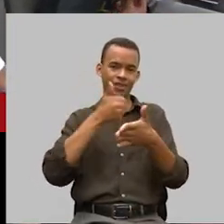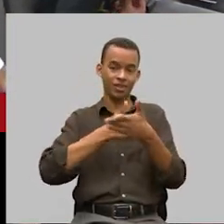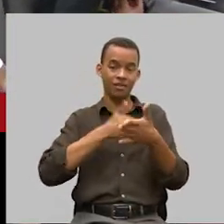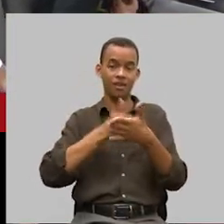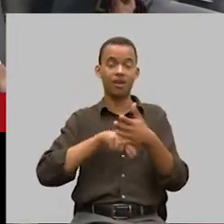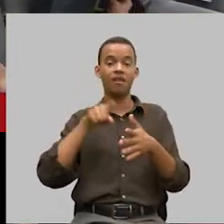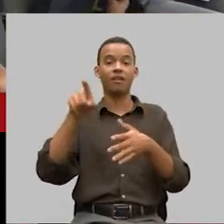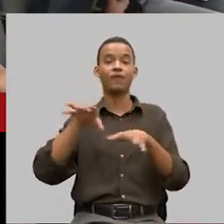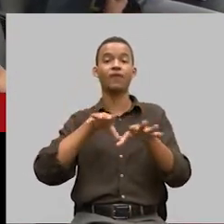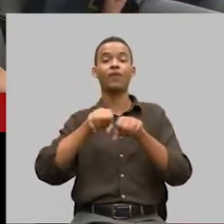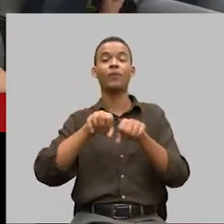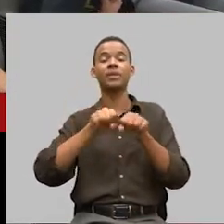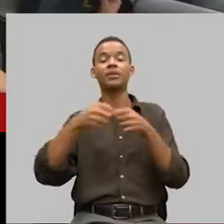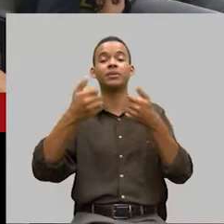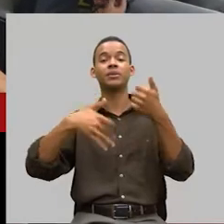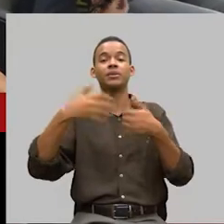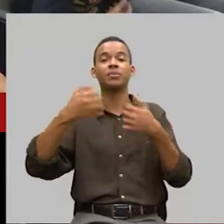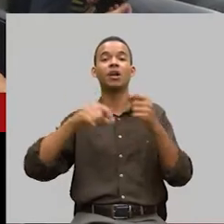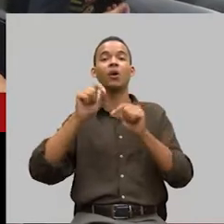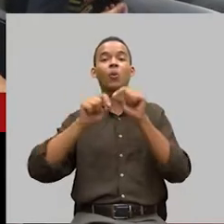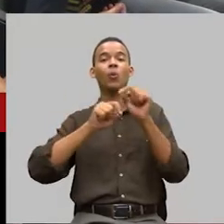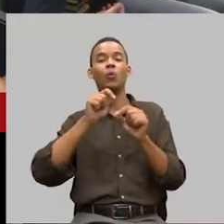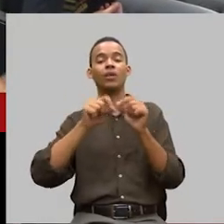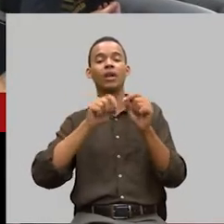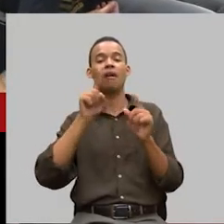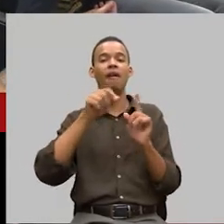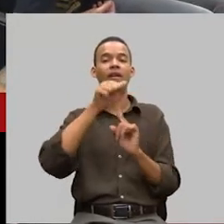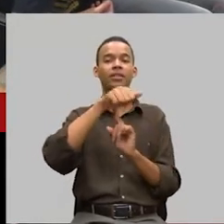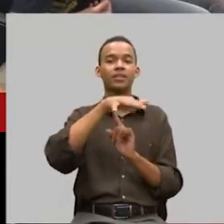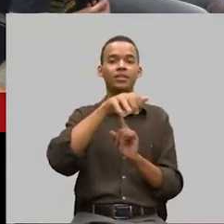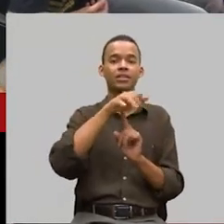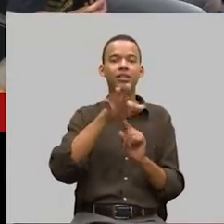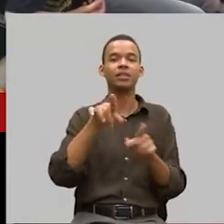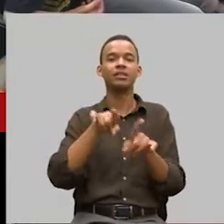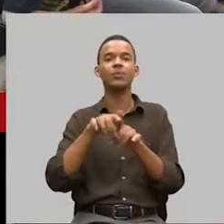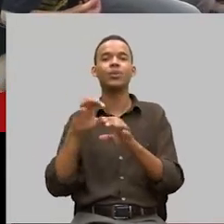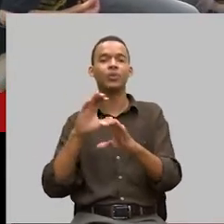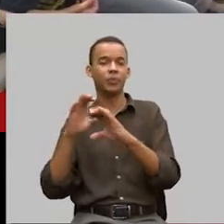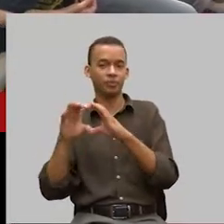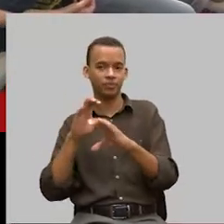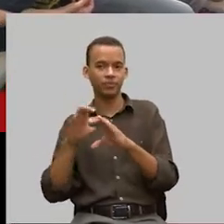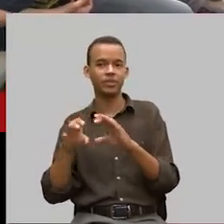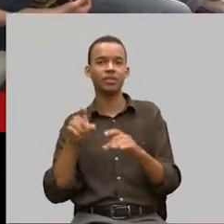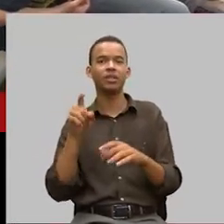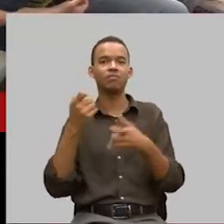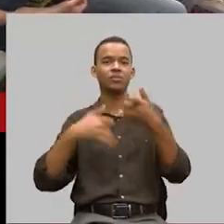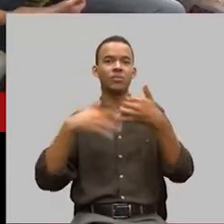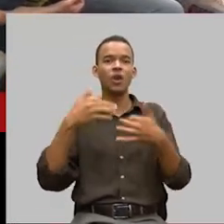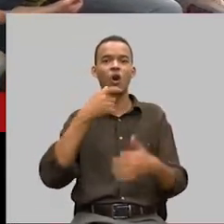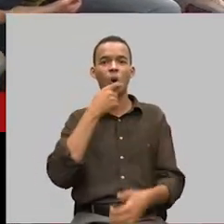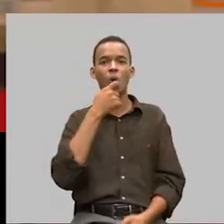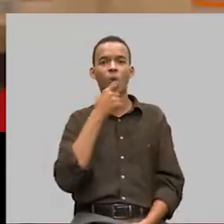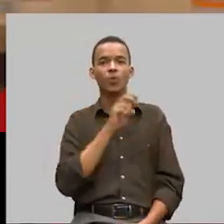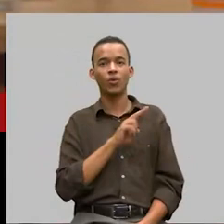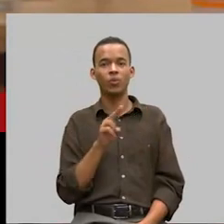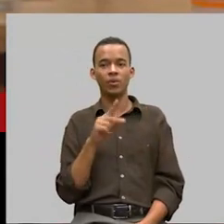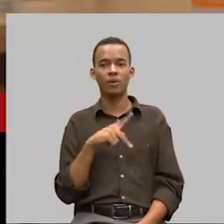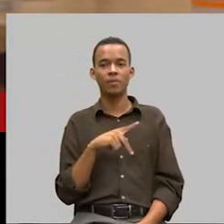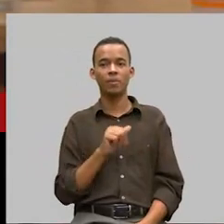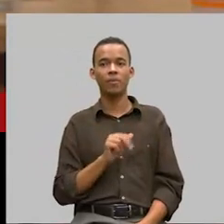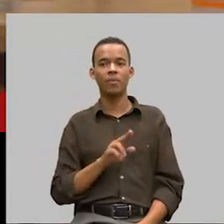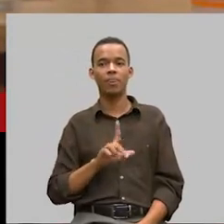o que que é extensão e comunicação falando de Paulo Freire com extrema densidade né com muita densidade